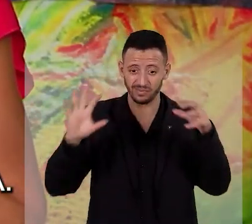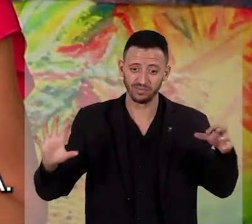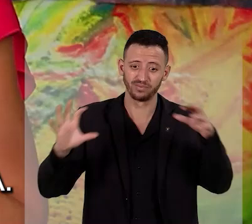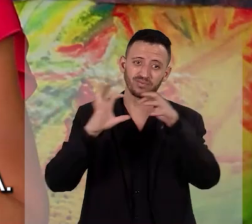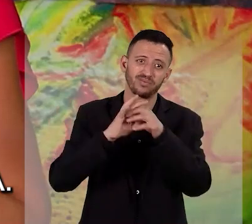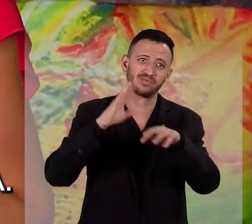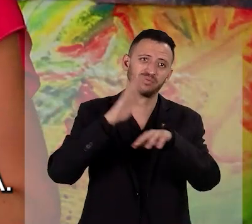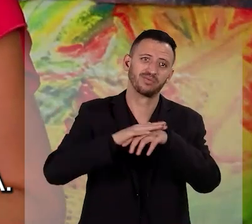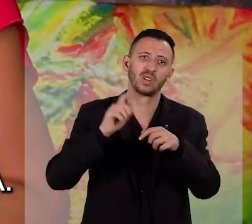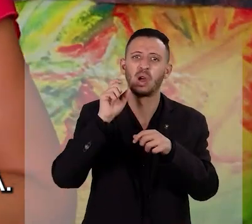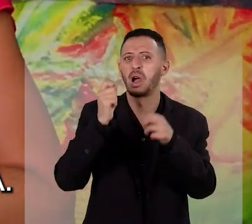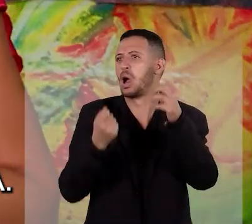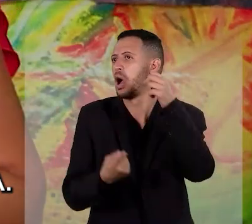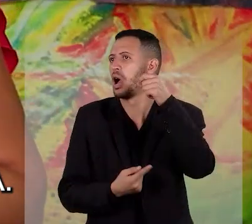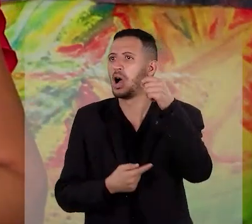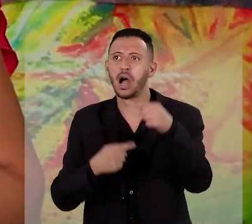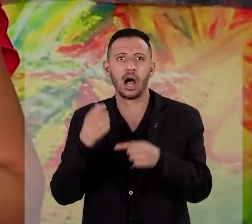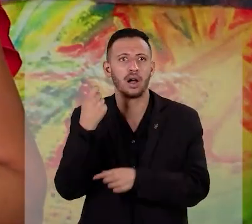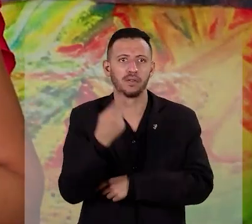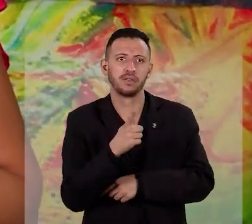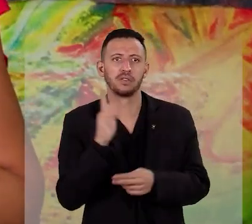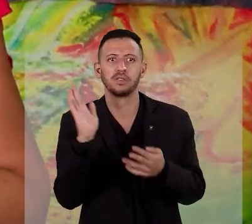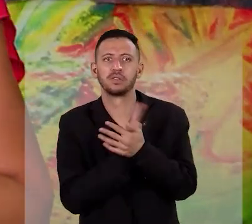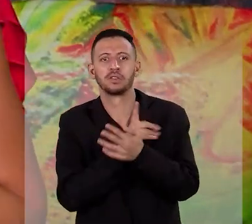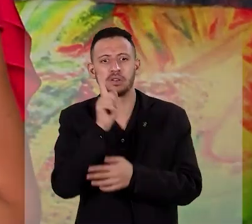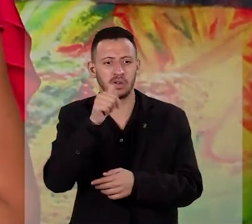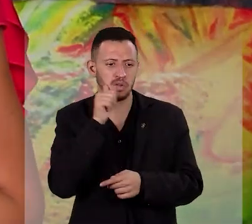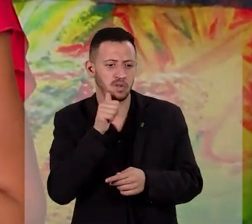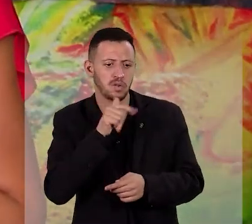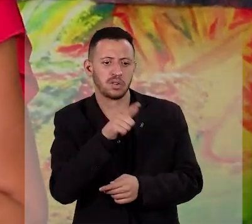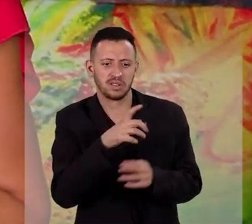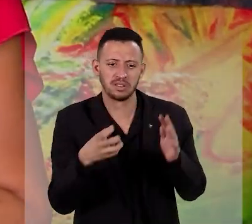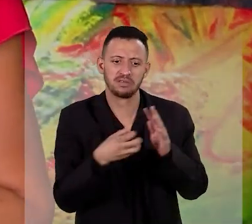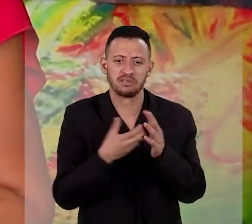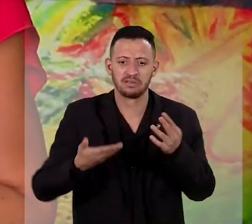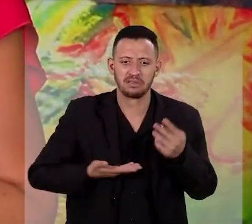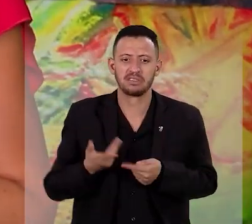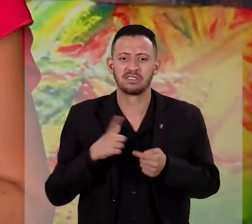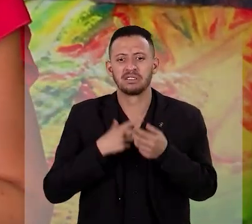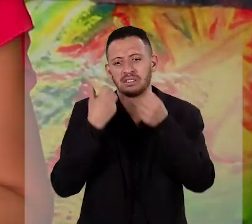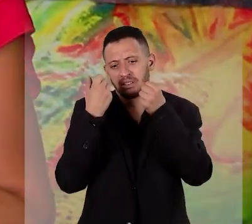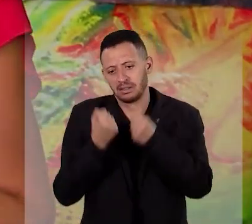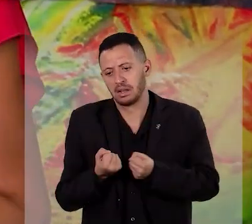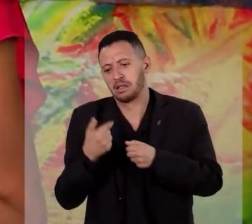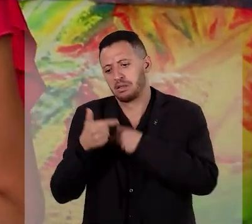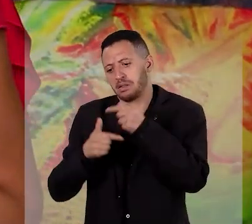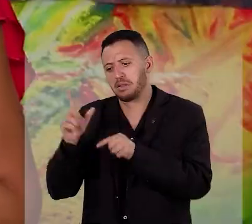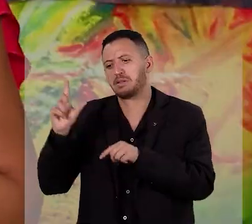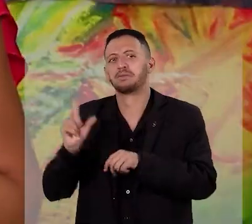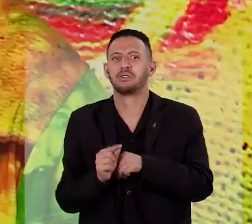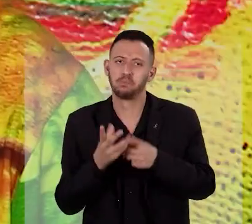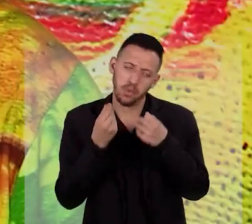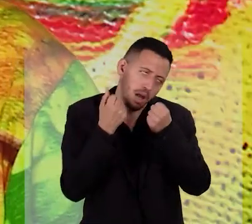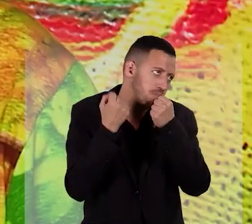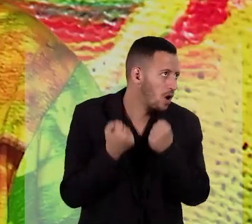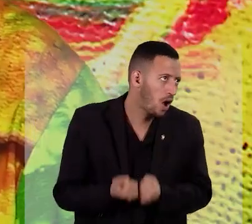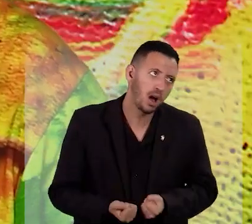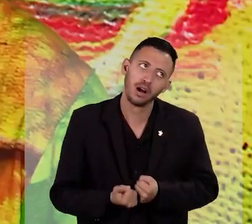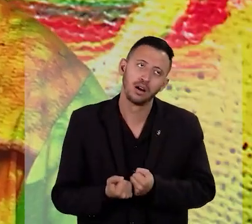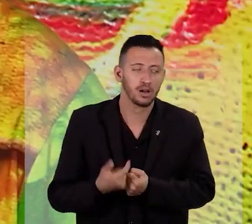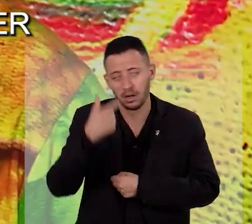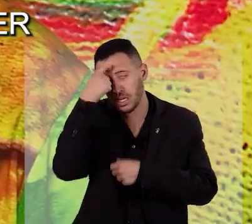um autismo associado a uma síndrome rara. A situação fez com que a servidora tivesse a carga de trabalho reduzida. É